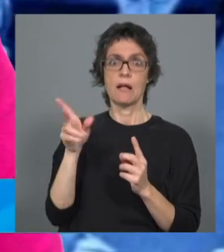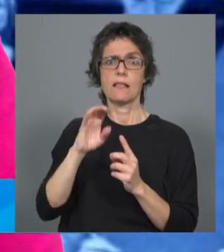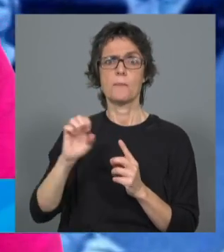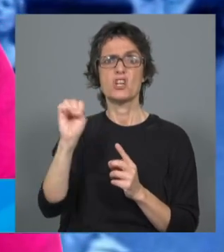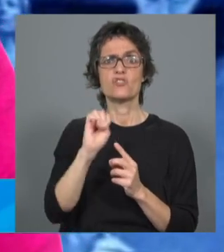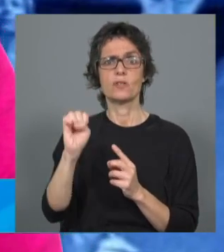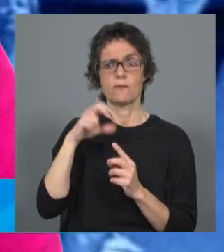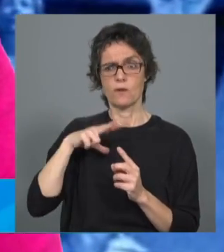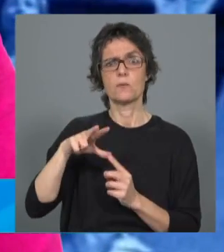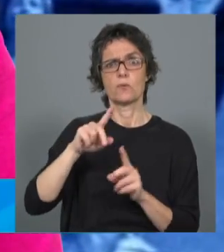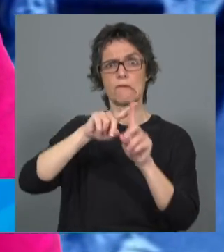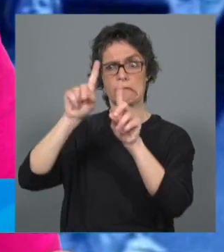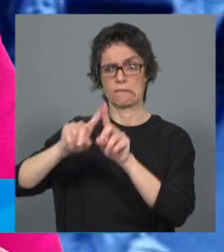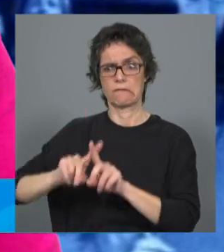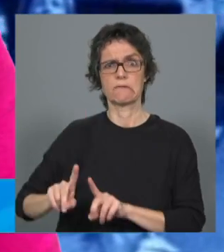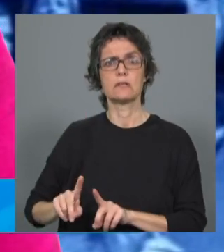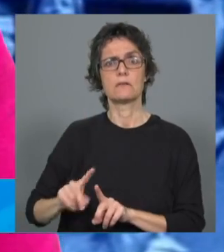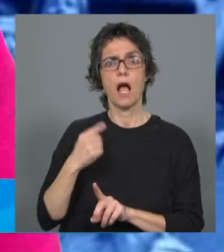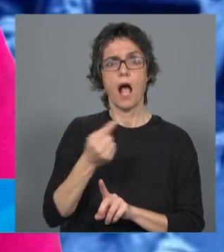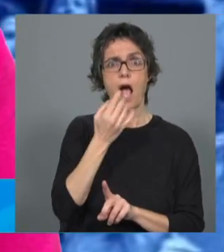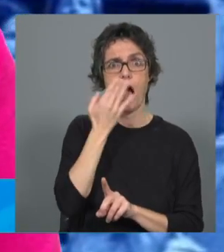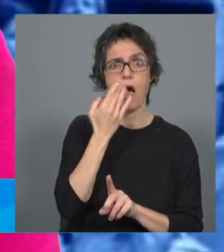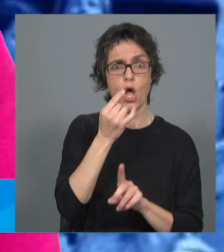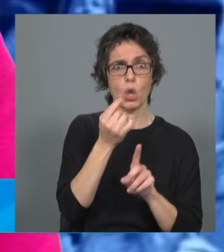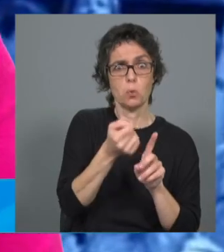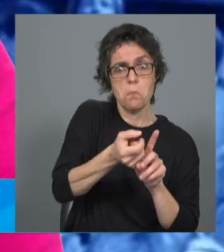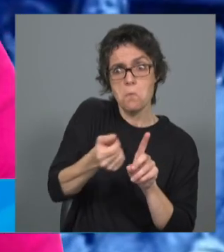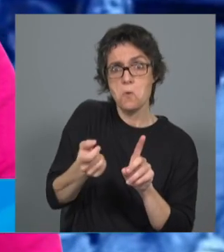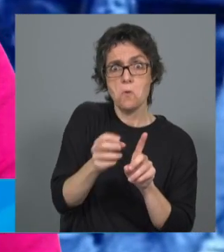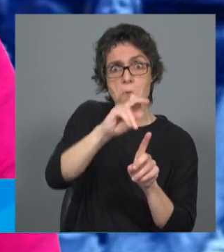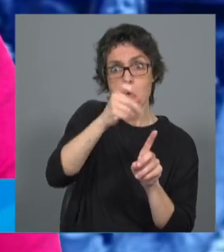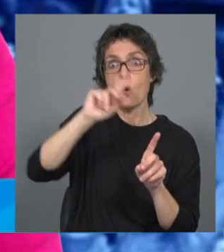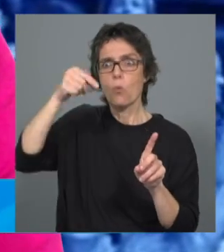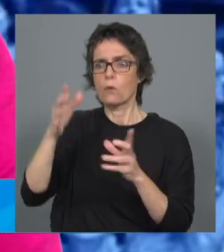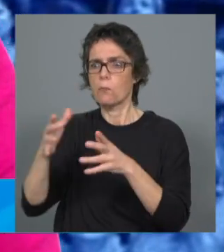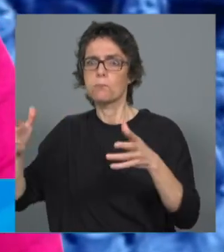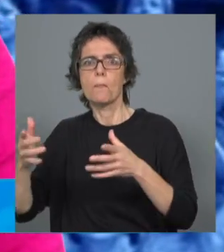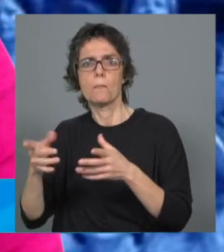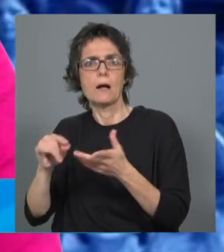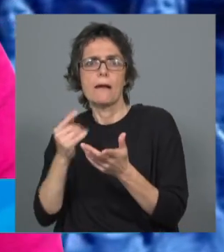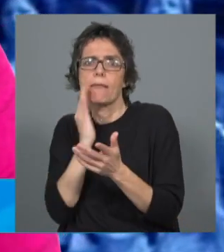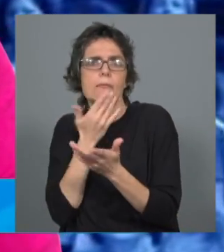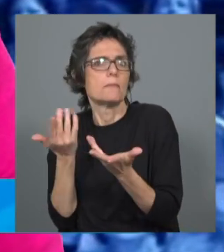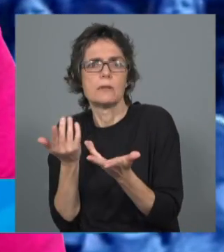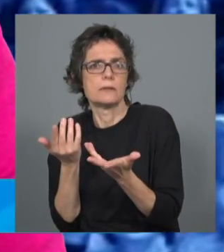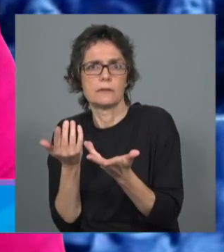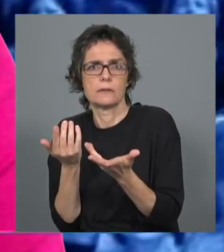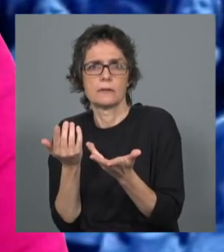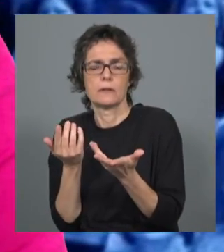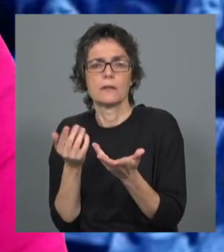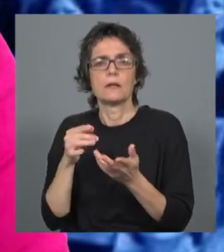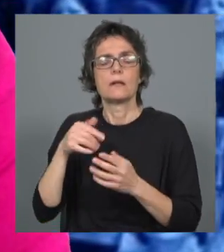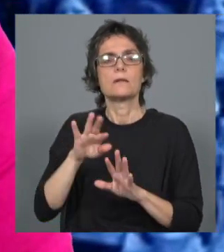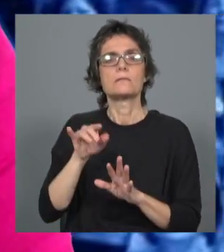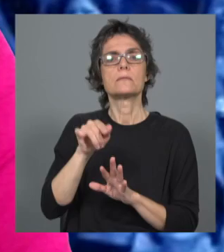Se calhar algumas regiões até com poucos alunos de Educação Moral Religiosa Católica, outras zonas do país com mais. Mas,